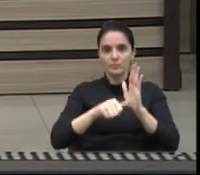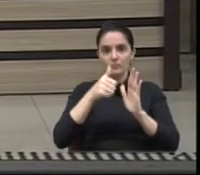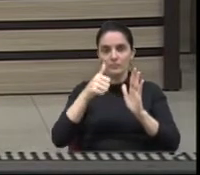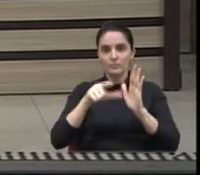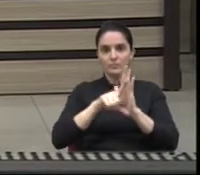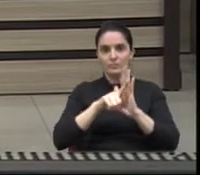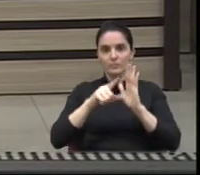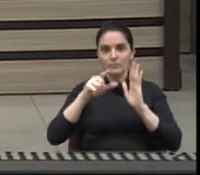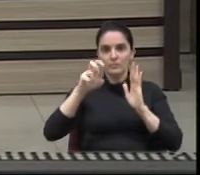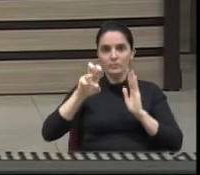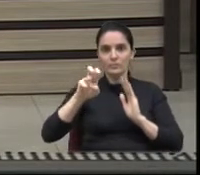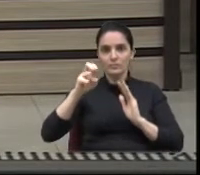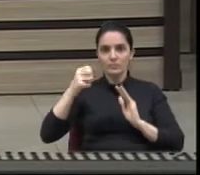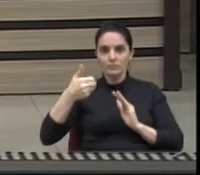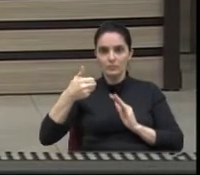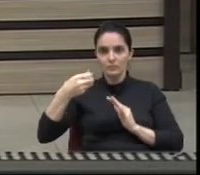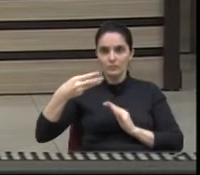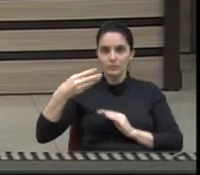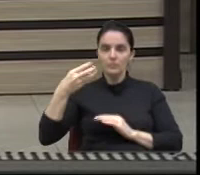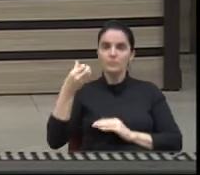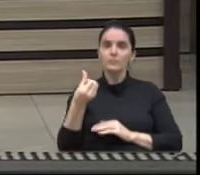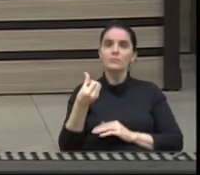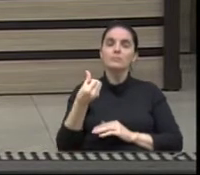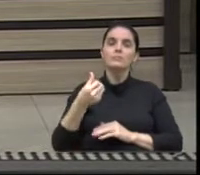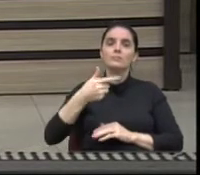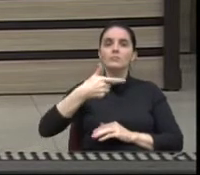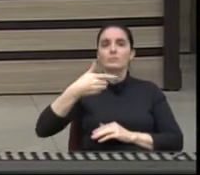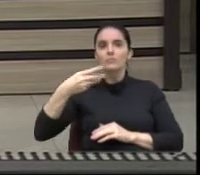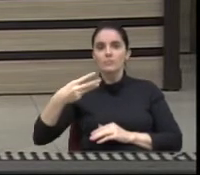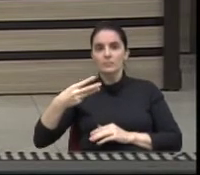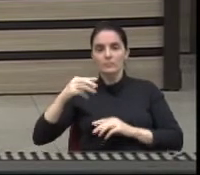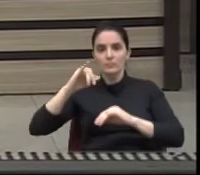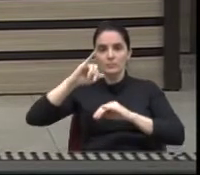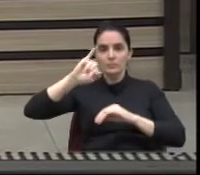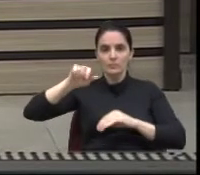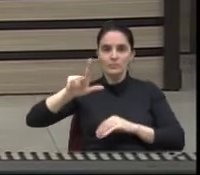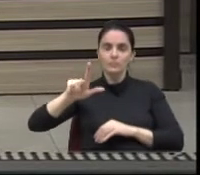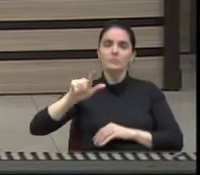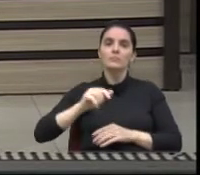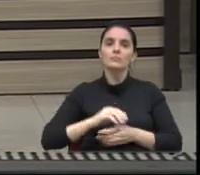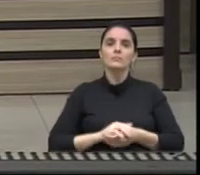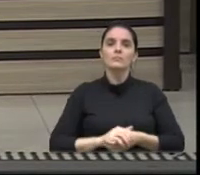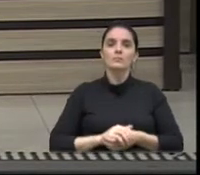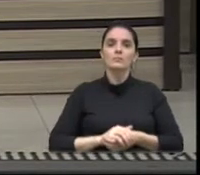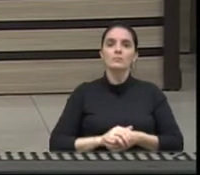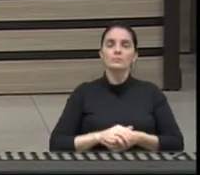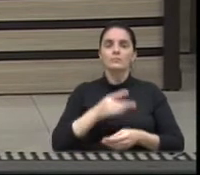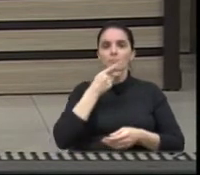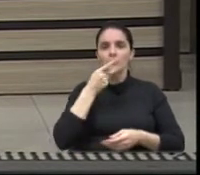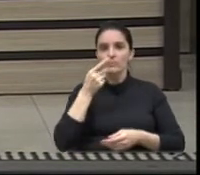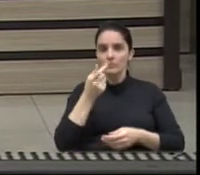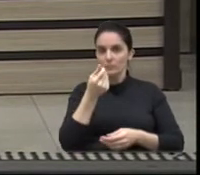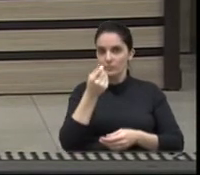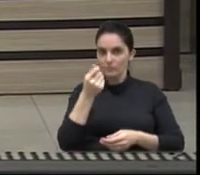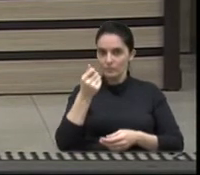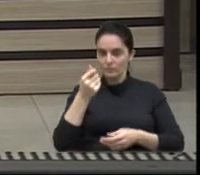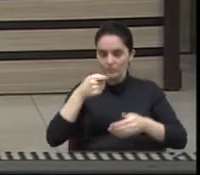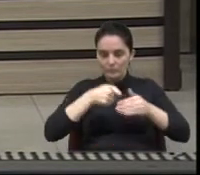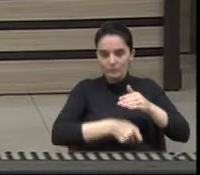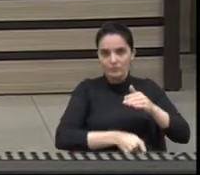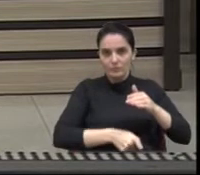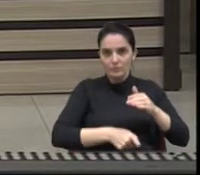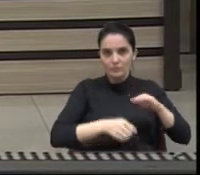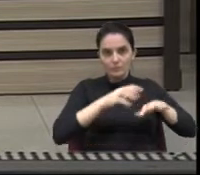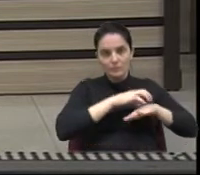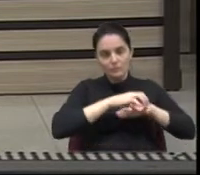Lei 5136, de 23 de julho de 2013, que institui um subsídio financeiro para transporte coletivo urbano e